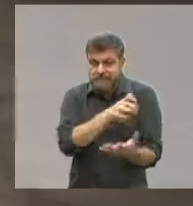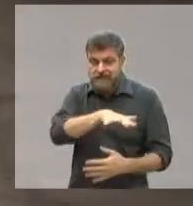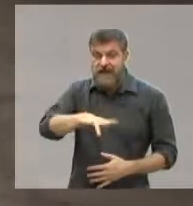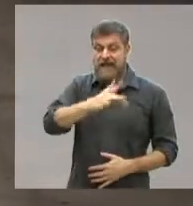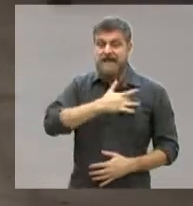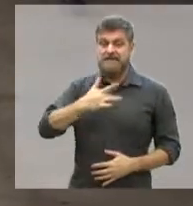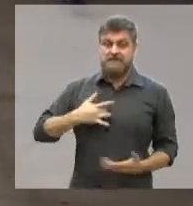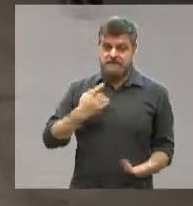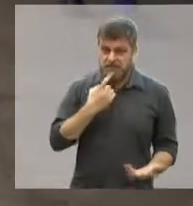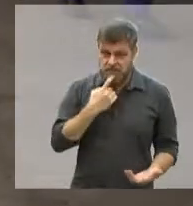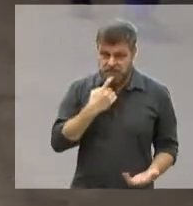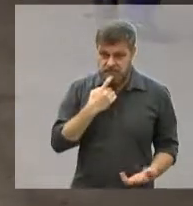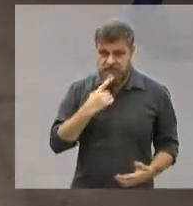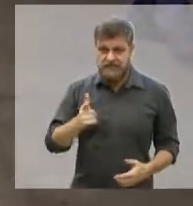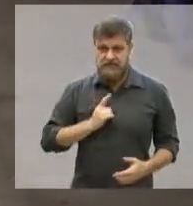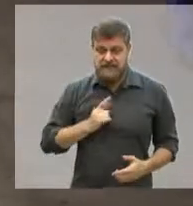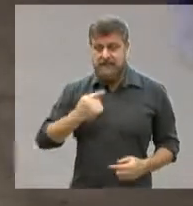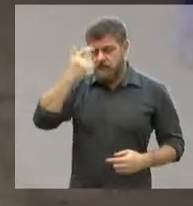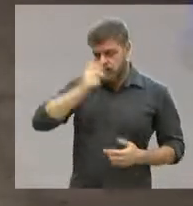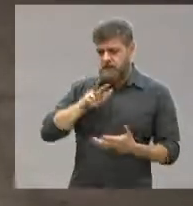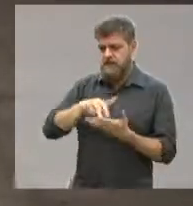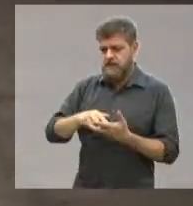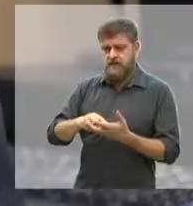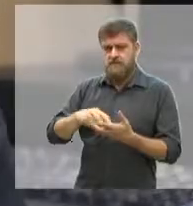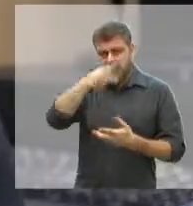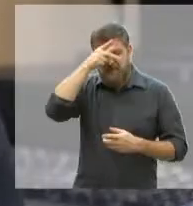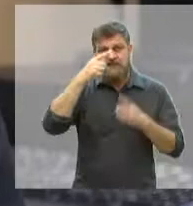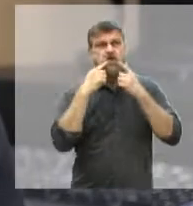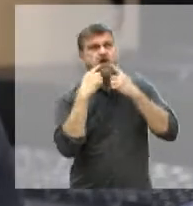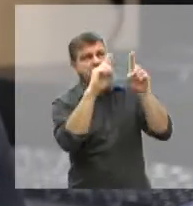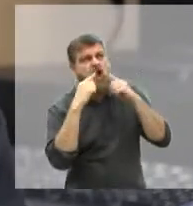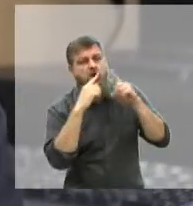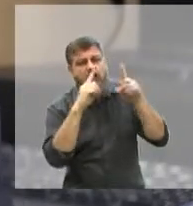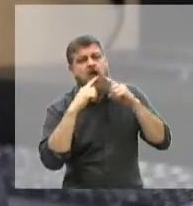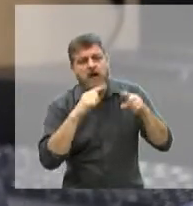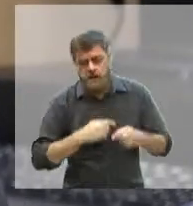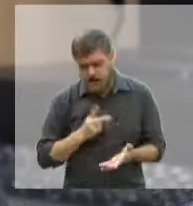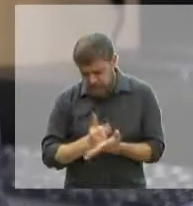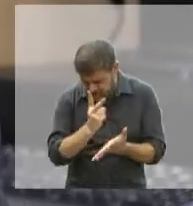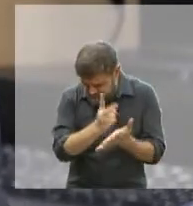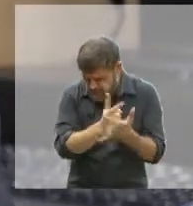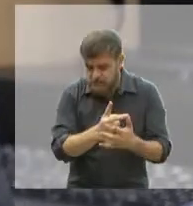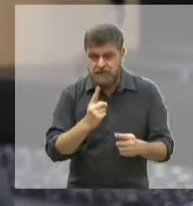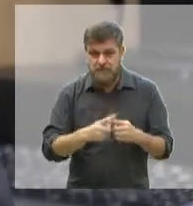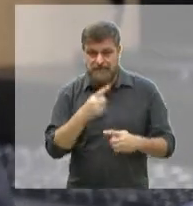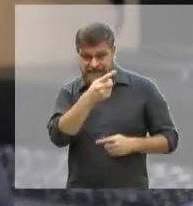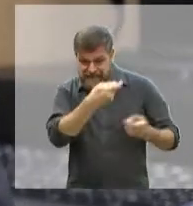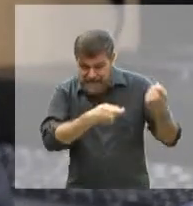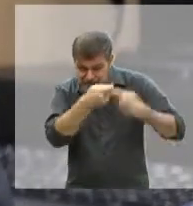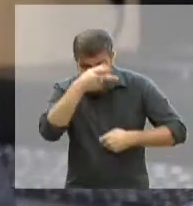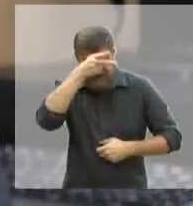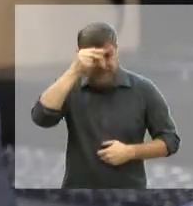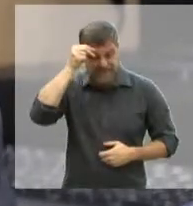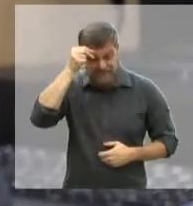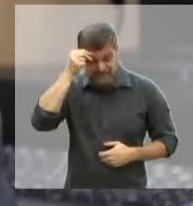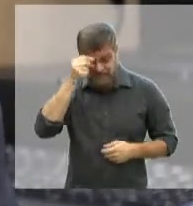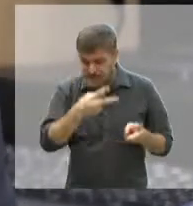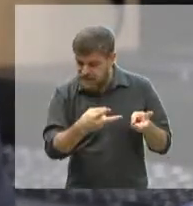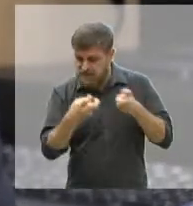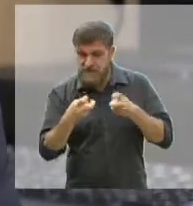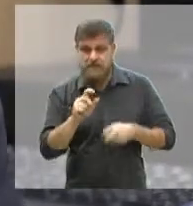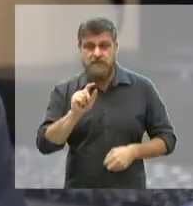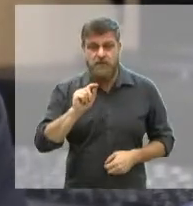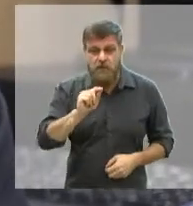que inclusive motiva muito das críticas que eu faço à administração do prefeito Jonas Donizete, uma administração que, na minha opinião, se notabiliza